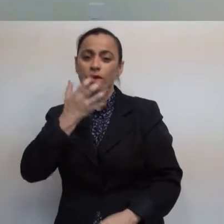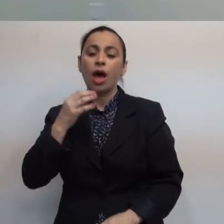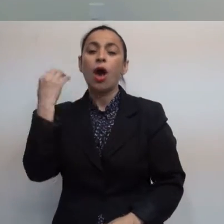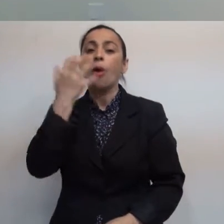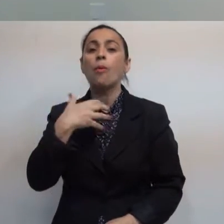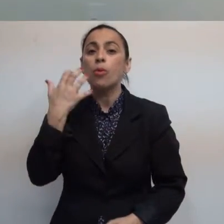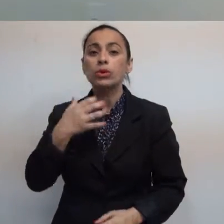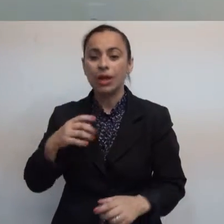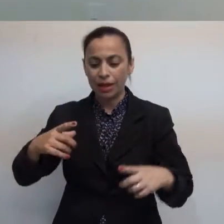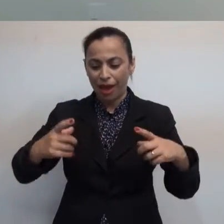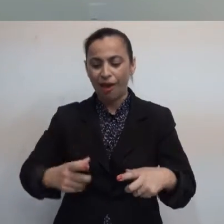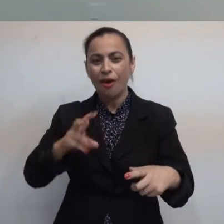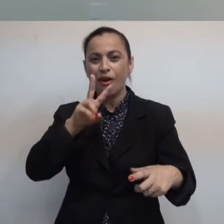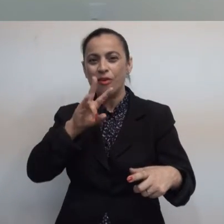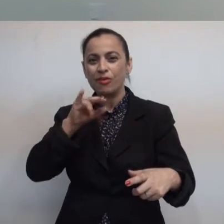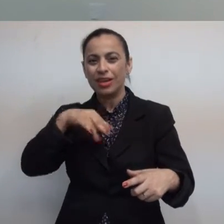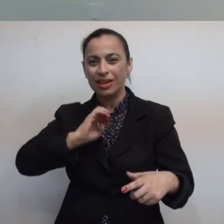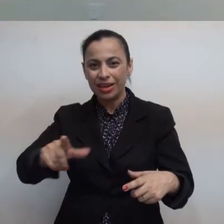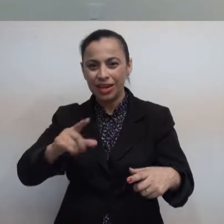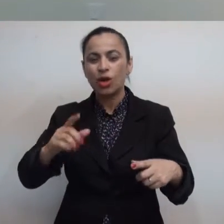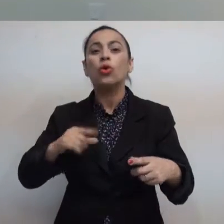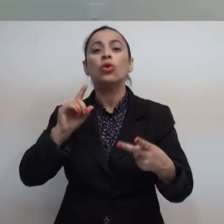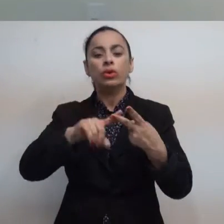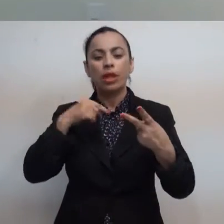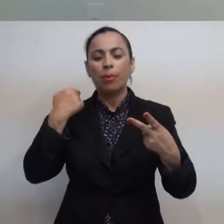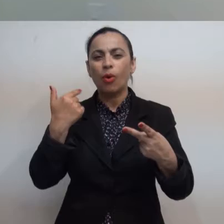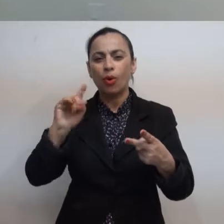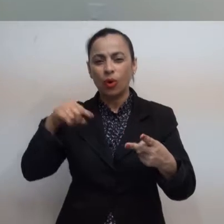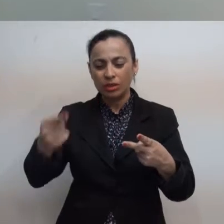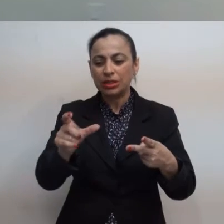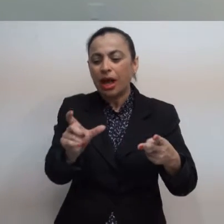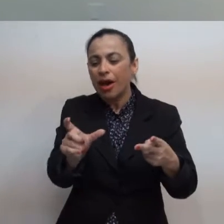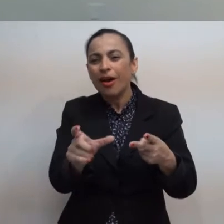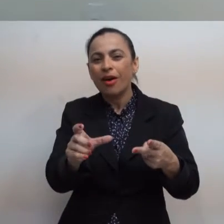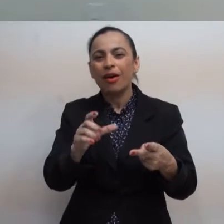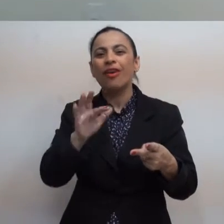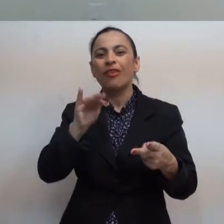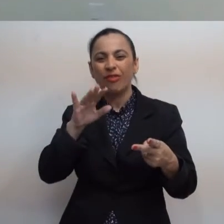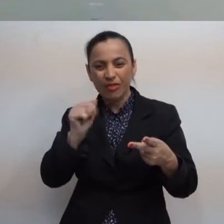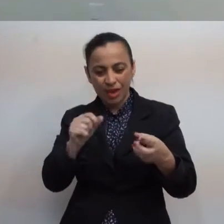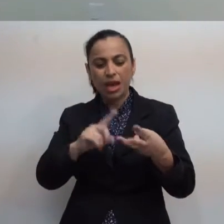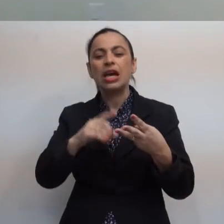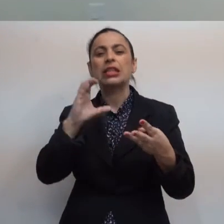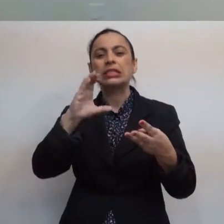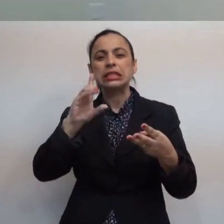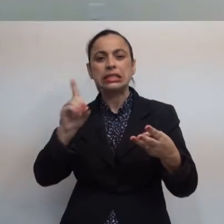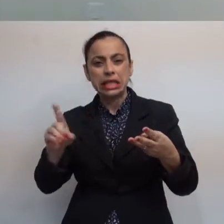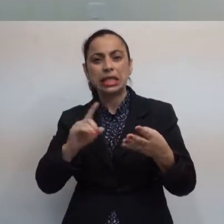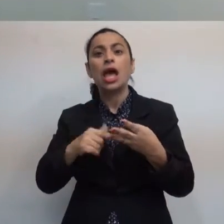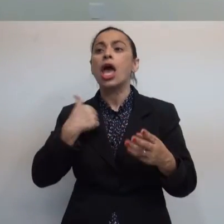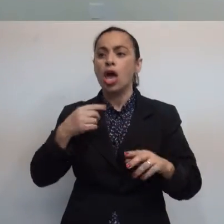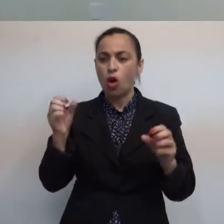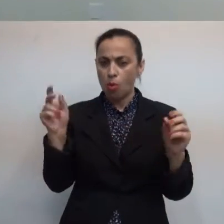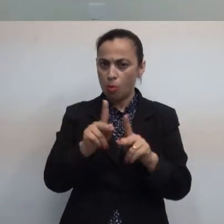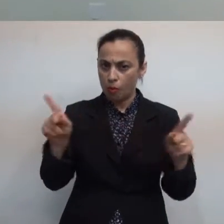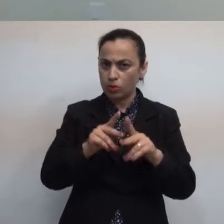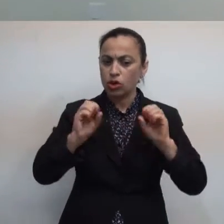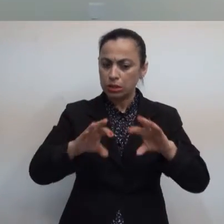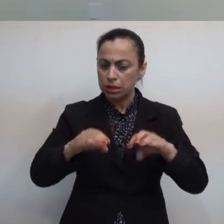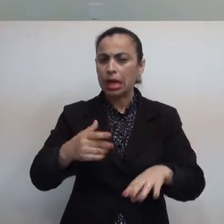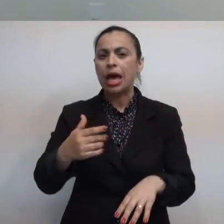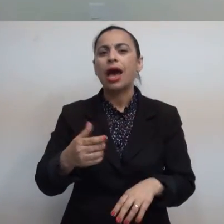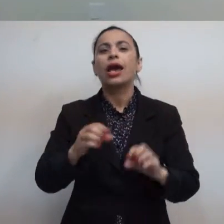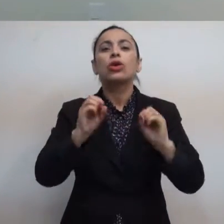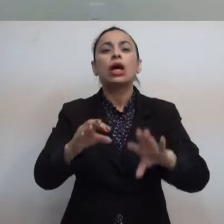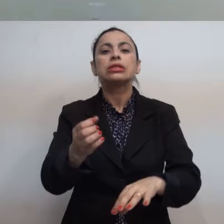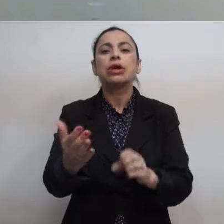e música a partir do vinil e depois de fitas, cassetes e depois de CDs. Eu mesmo, enquanto docente